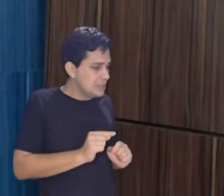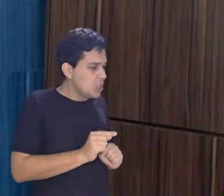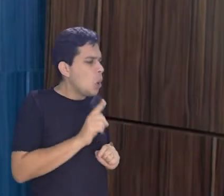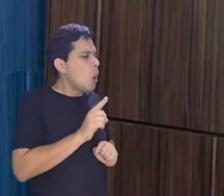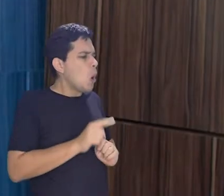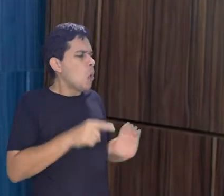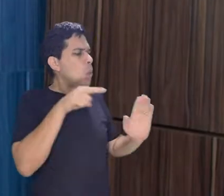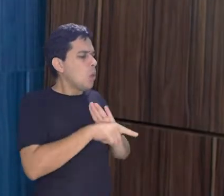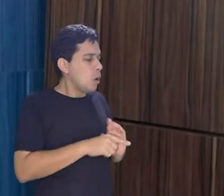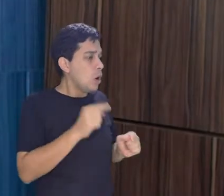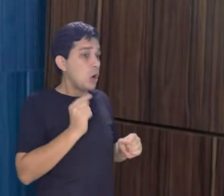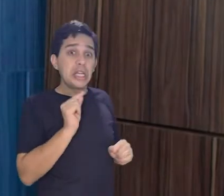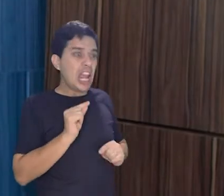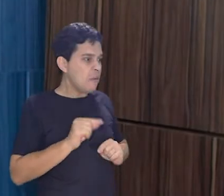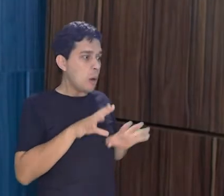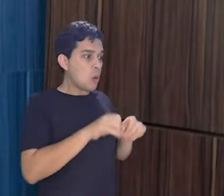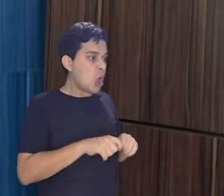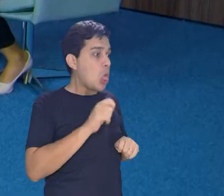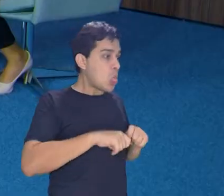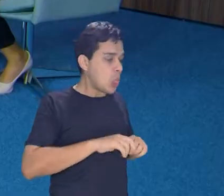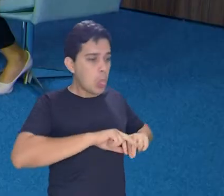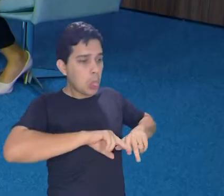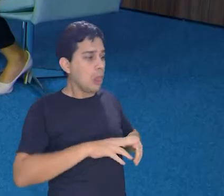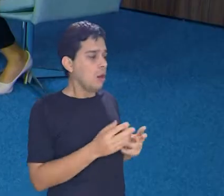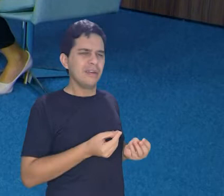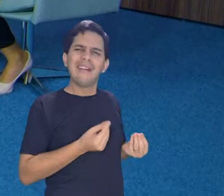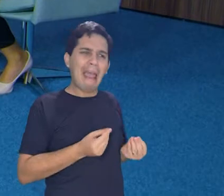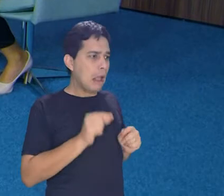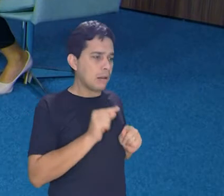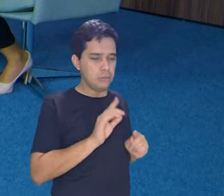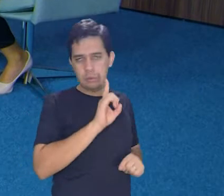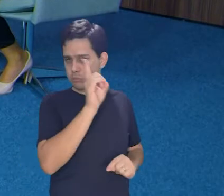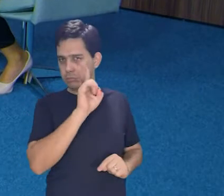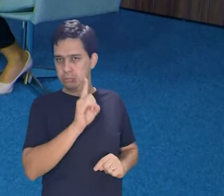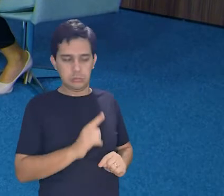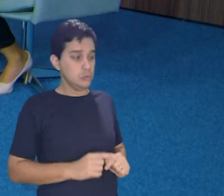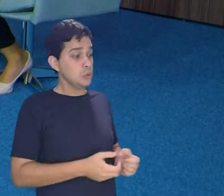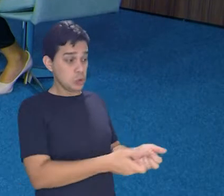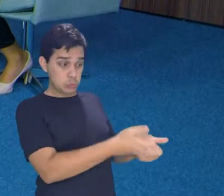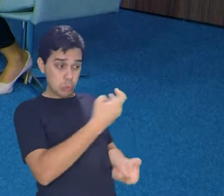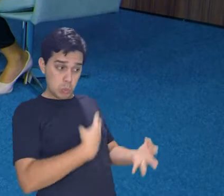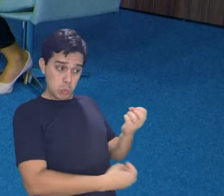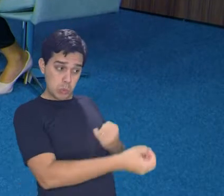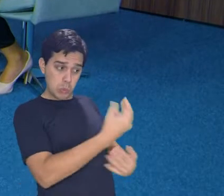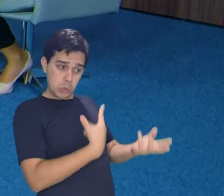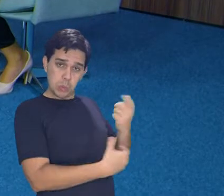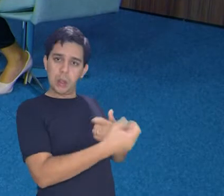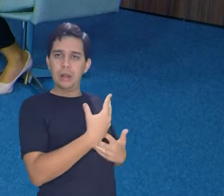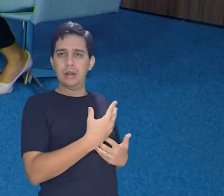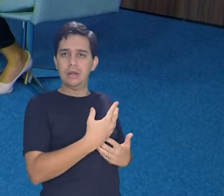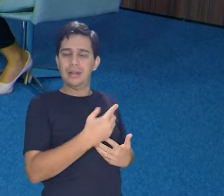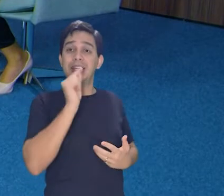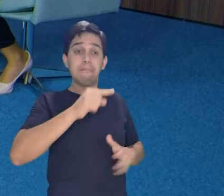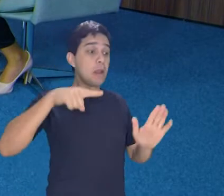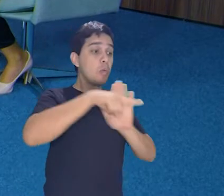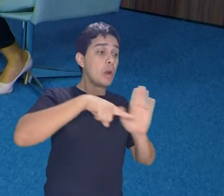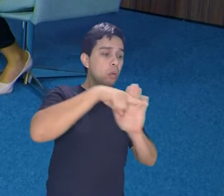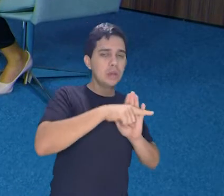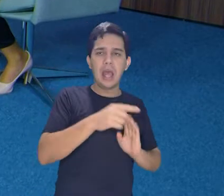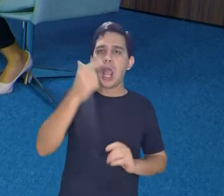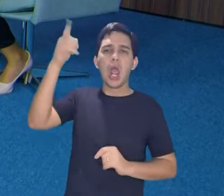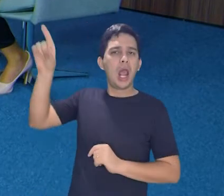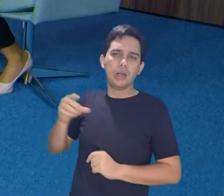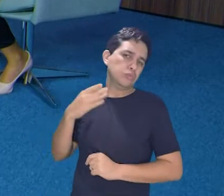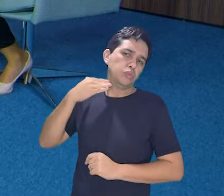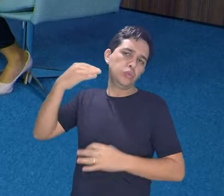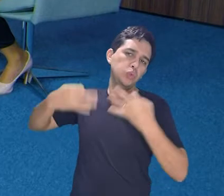da investigação, definir qual foi a autoria. Aqui quer-se compreender o que aconteceu para oferecer a proteção, ou seja, deixar